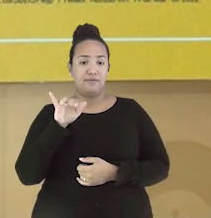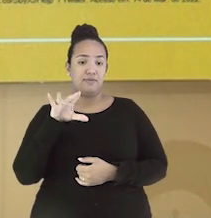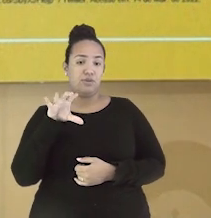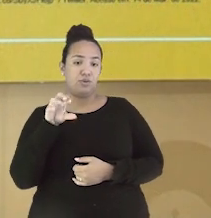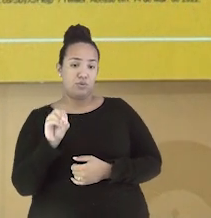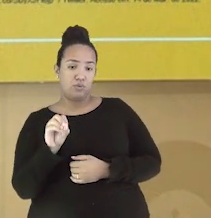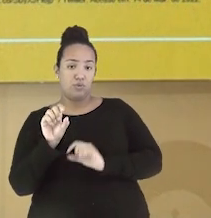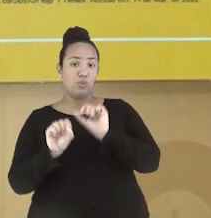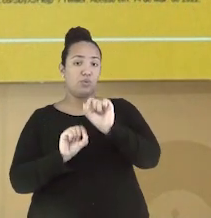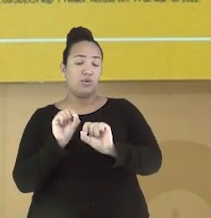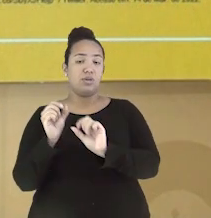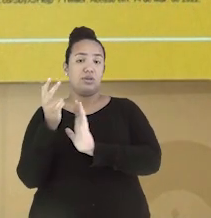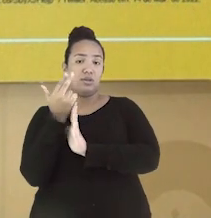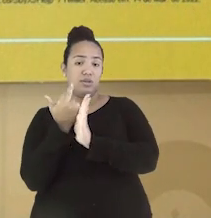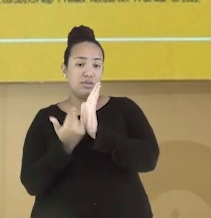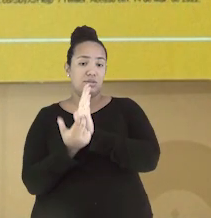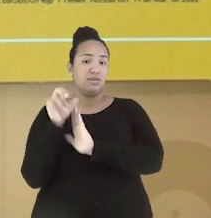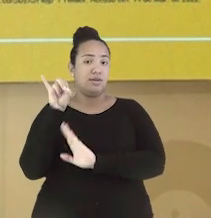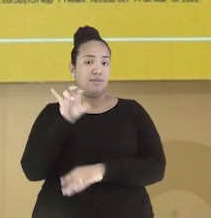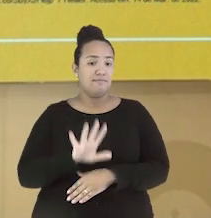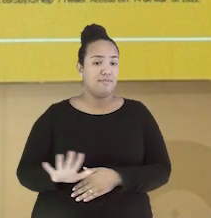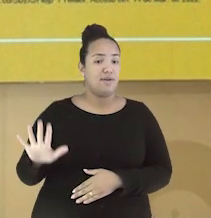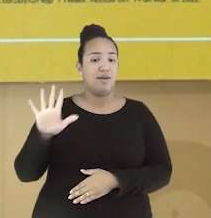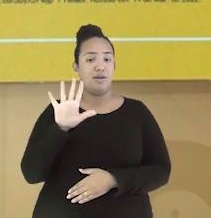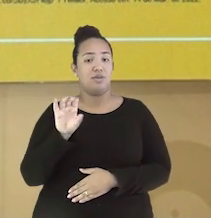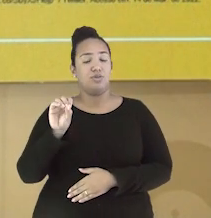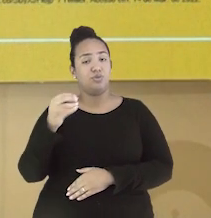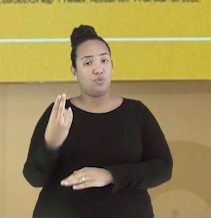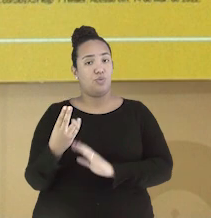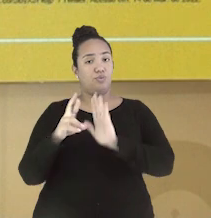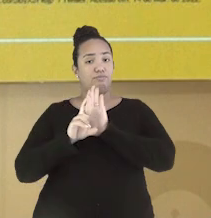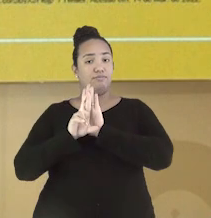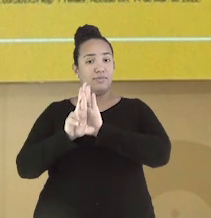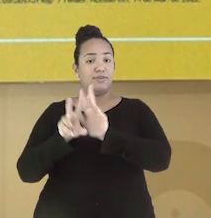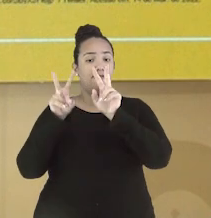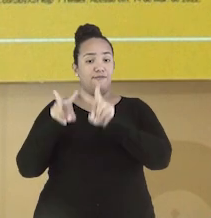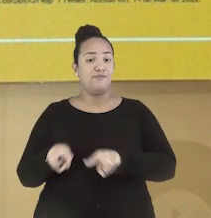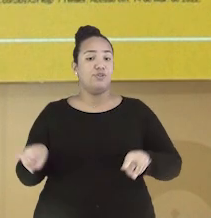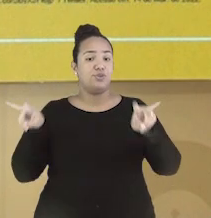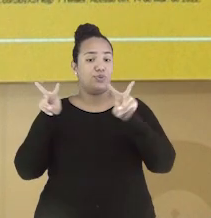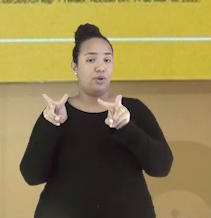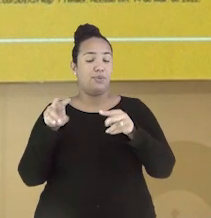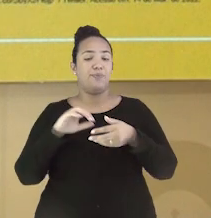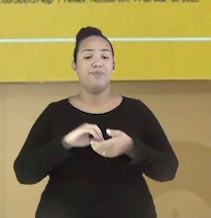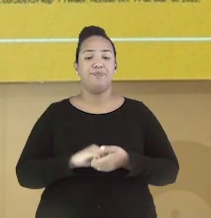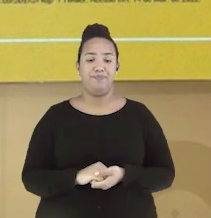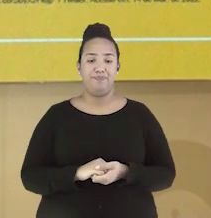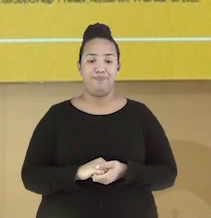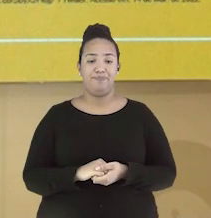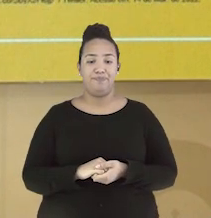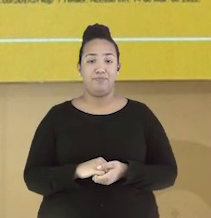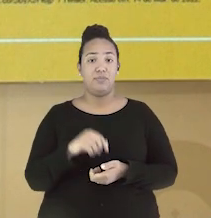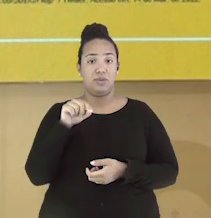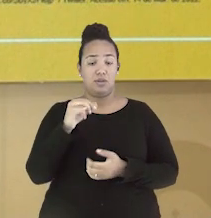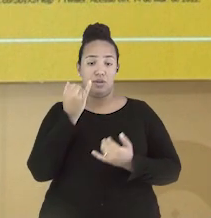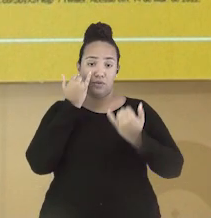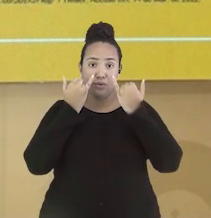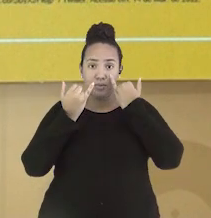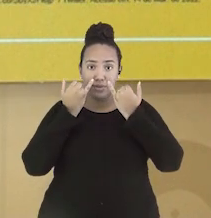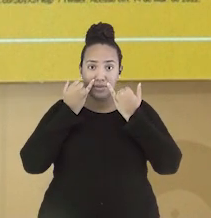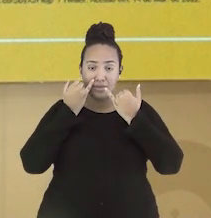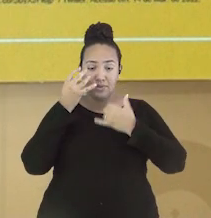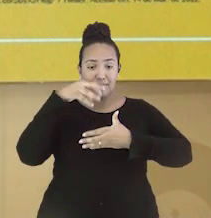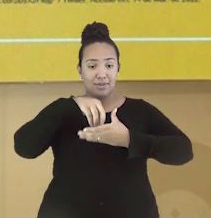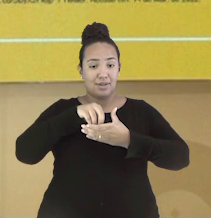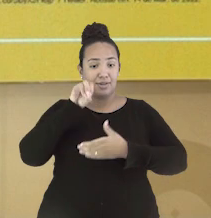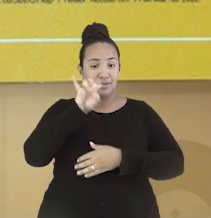e gráfico, que pode significar desenho, imagem ou representação visual. Infográfico é um desenho